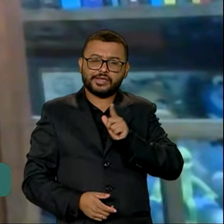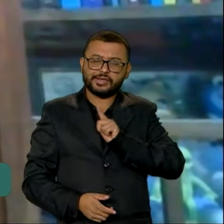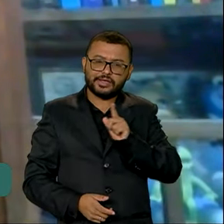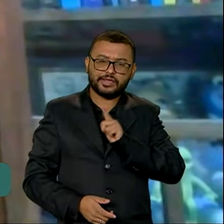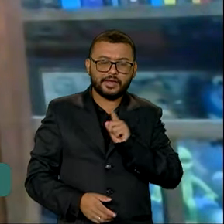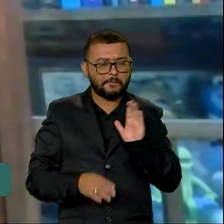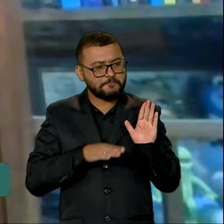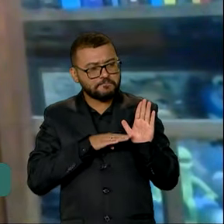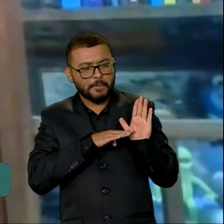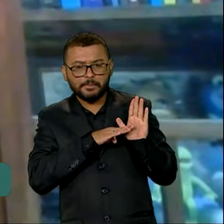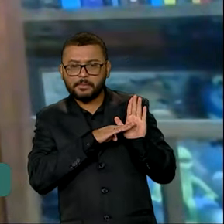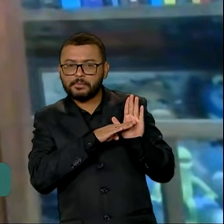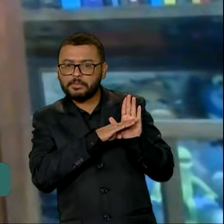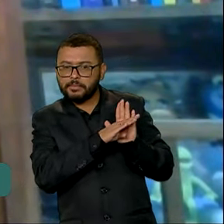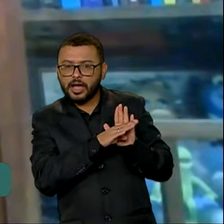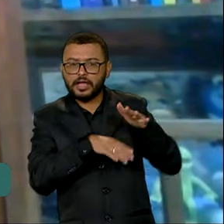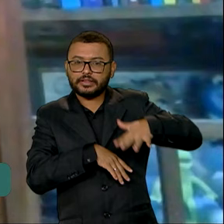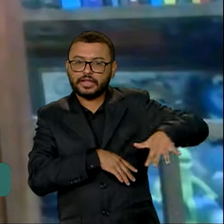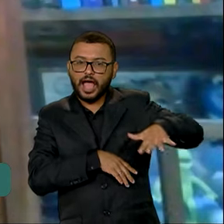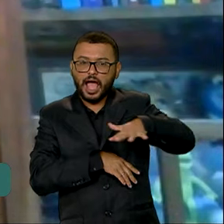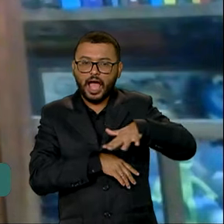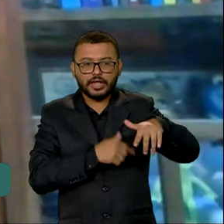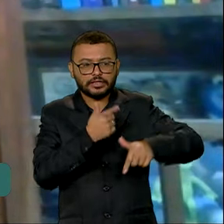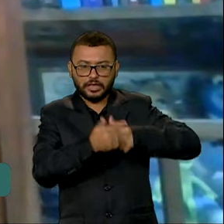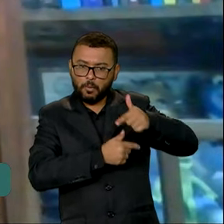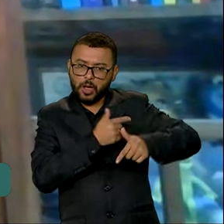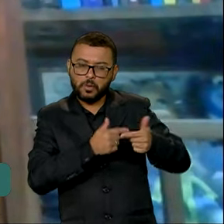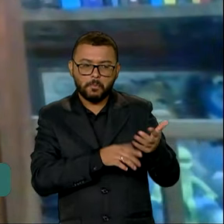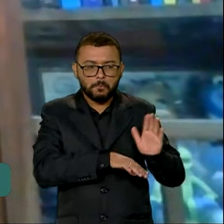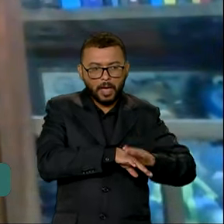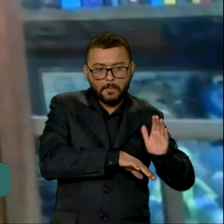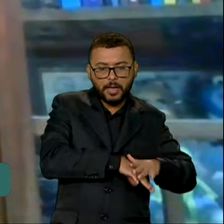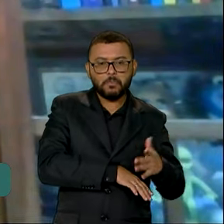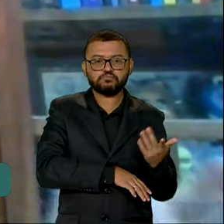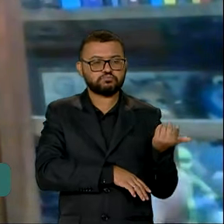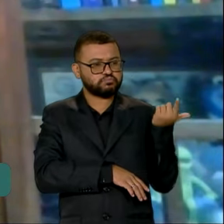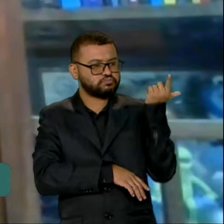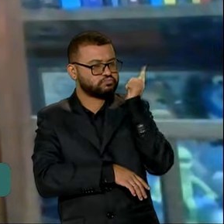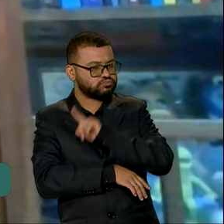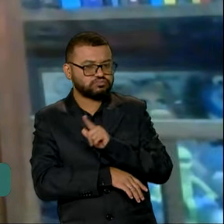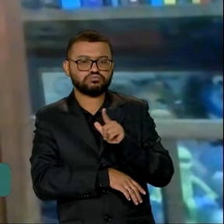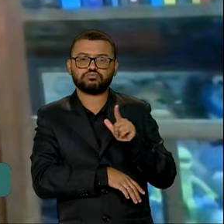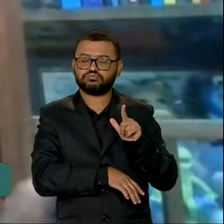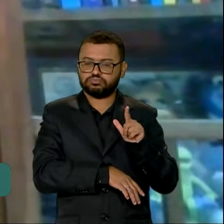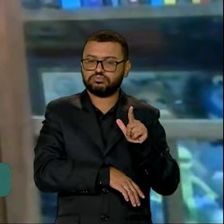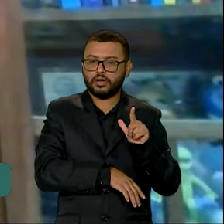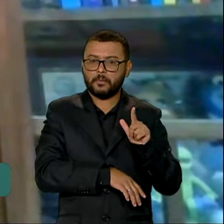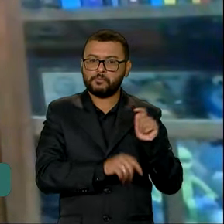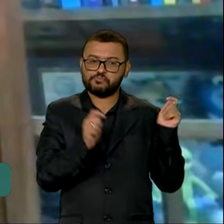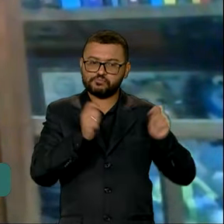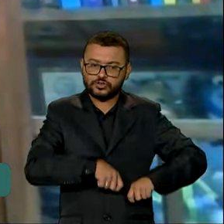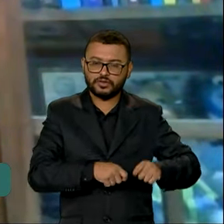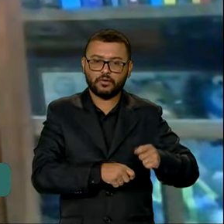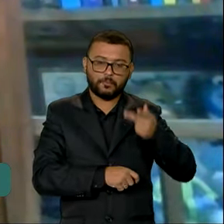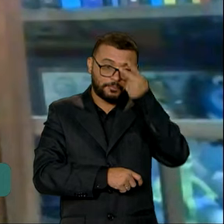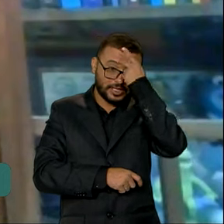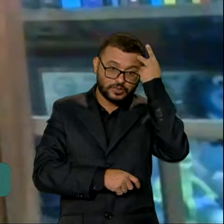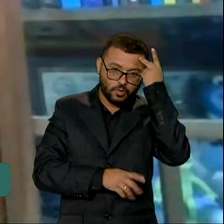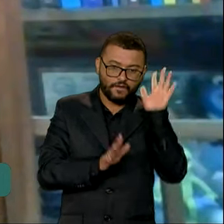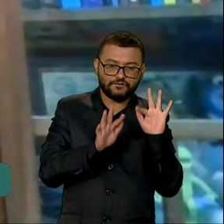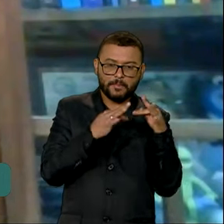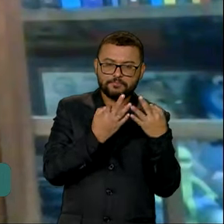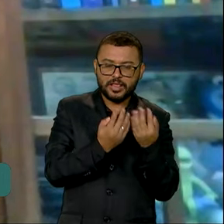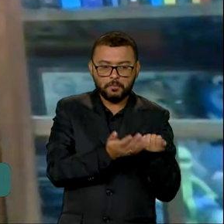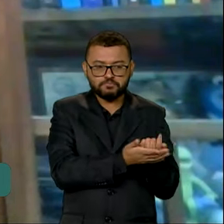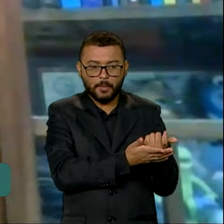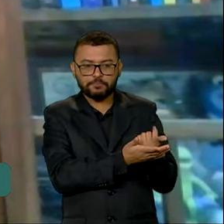um crescimento no setor de serviços que foi carregado pelo consumo das